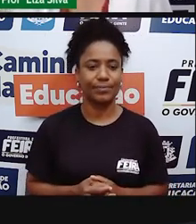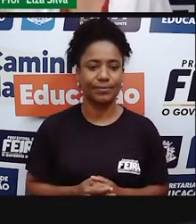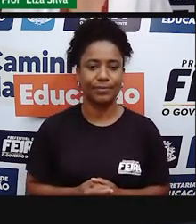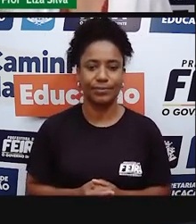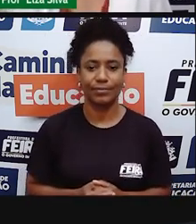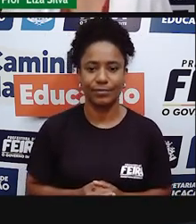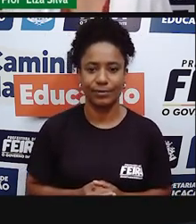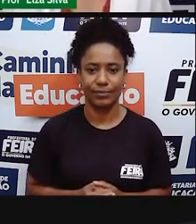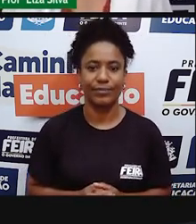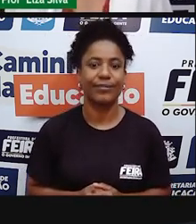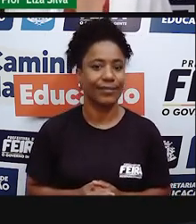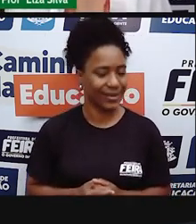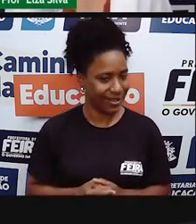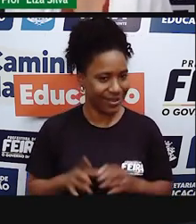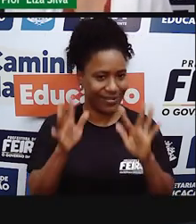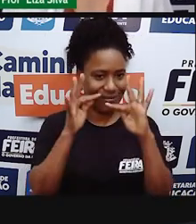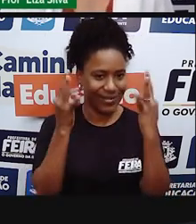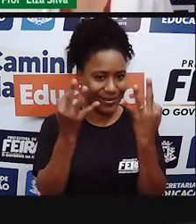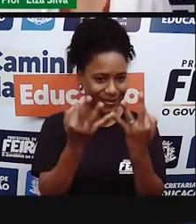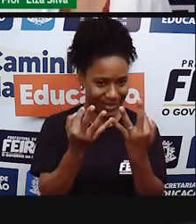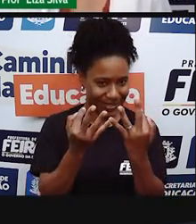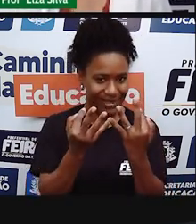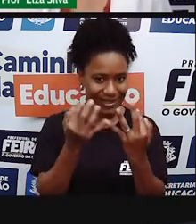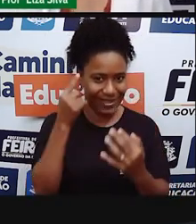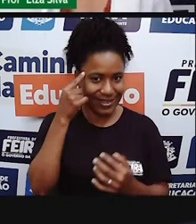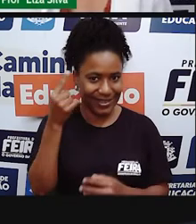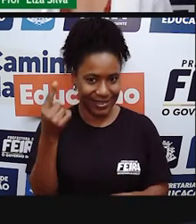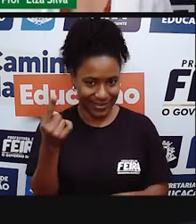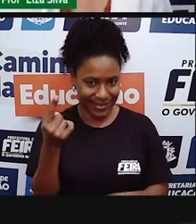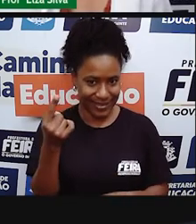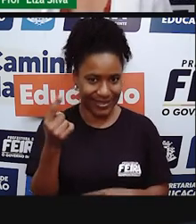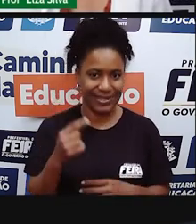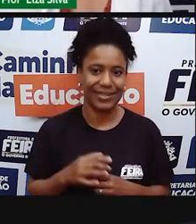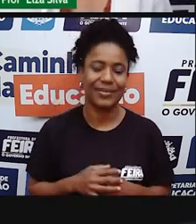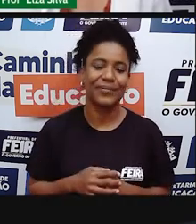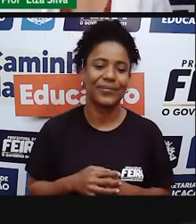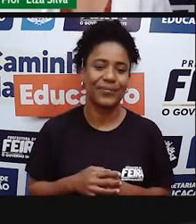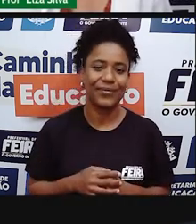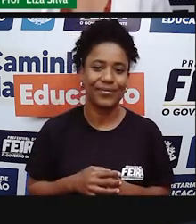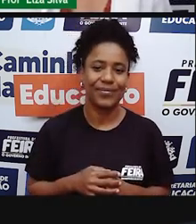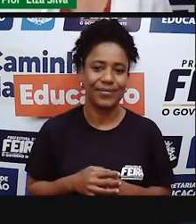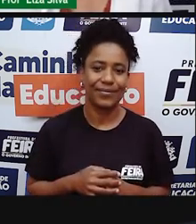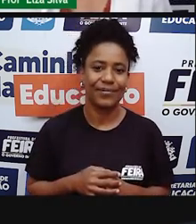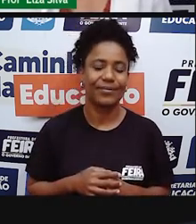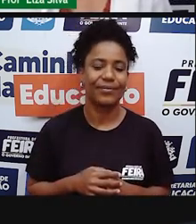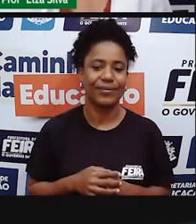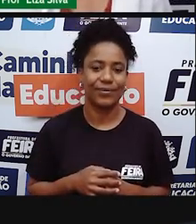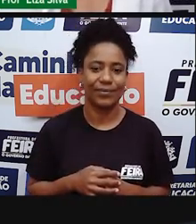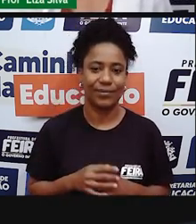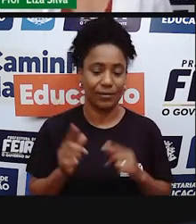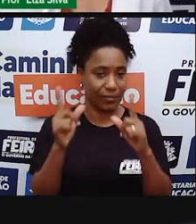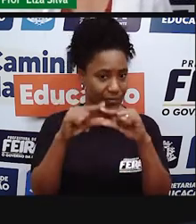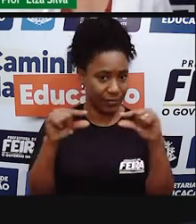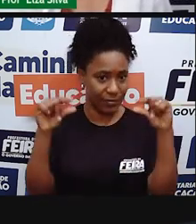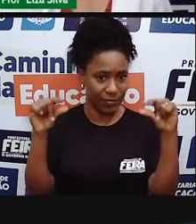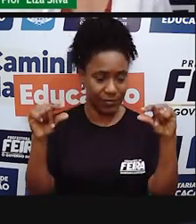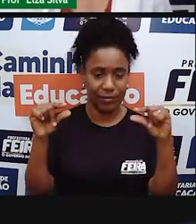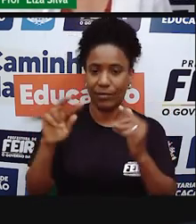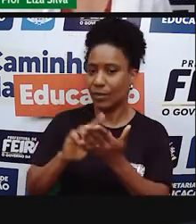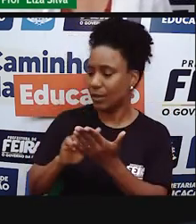da família de Clark, né? Da árvore genealógica. They are Alex's siblings. Então, eles